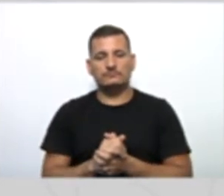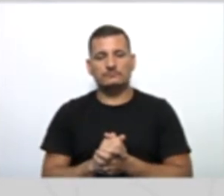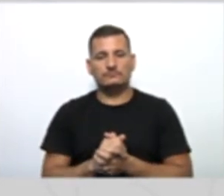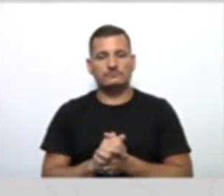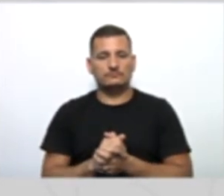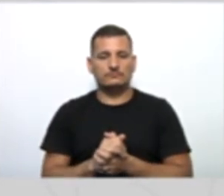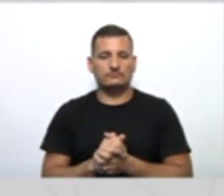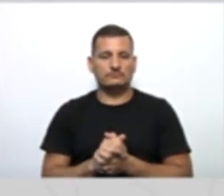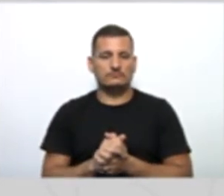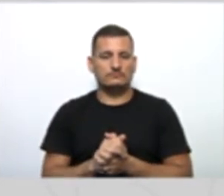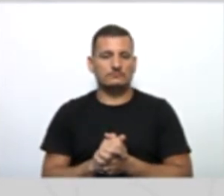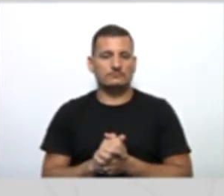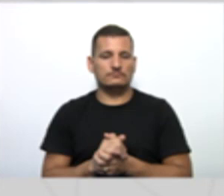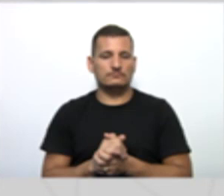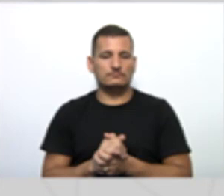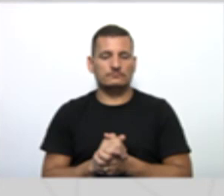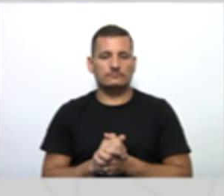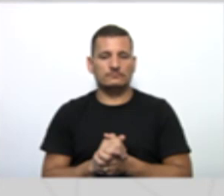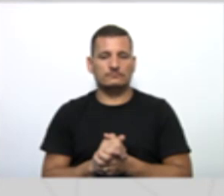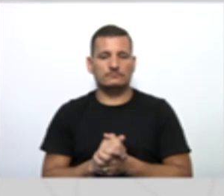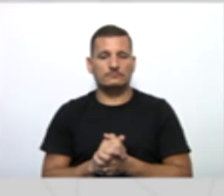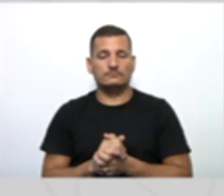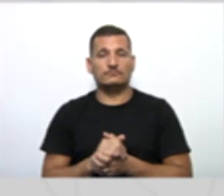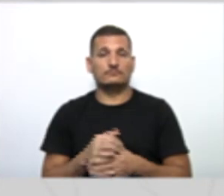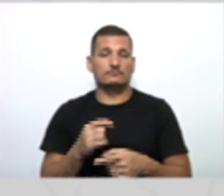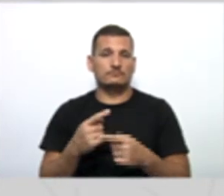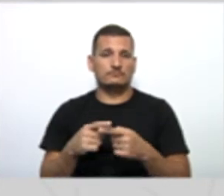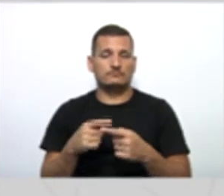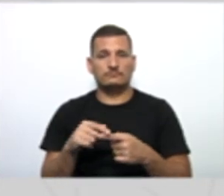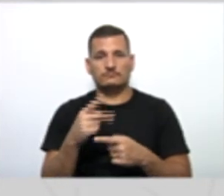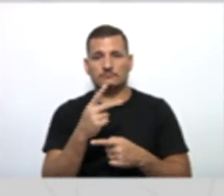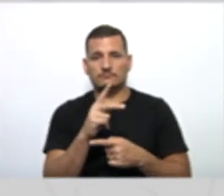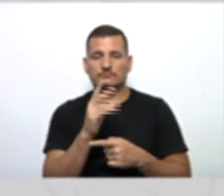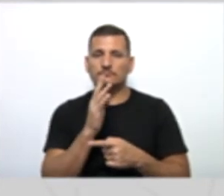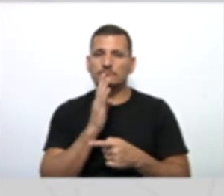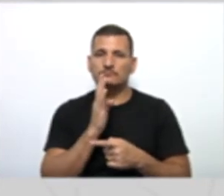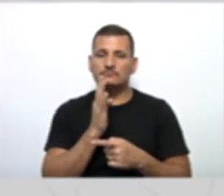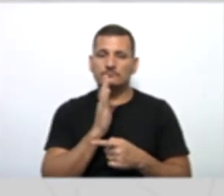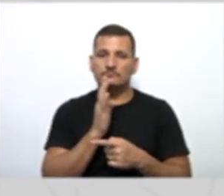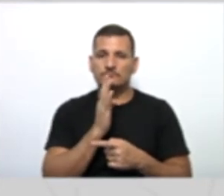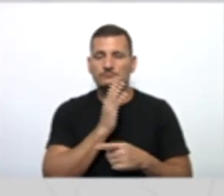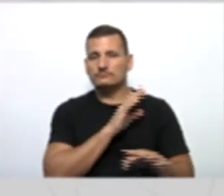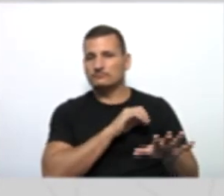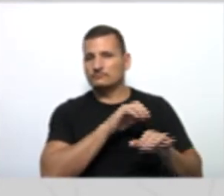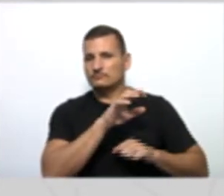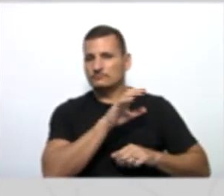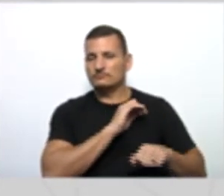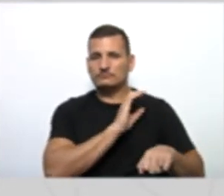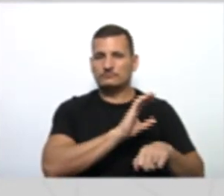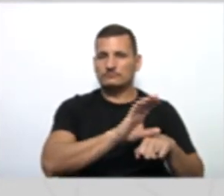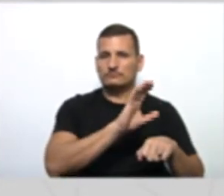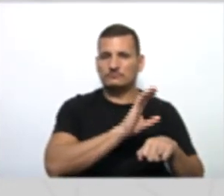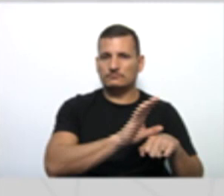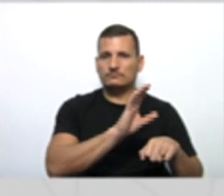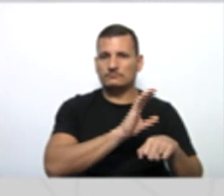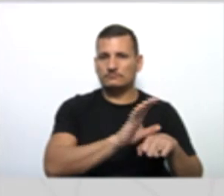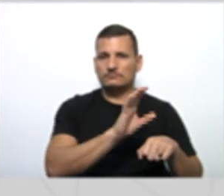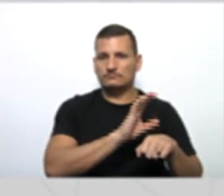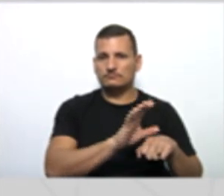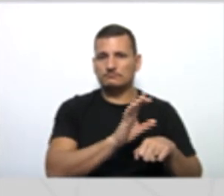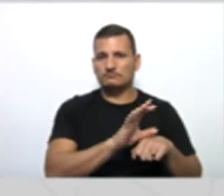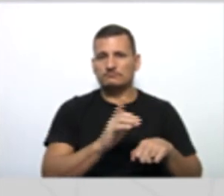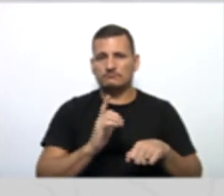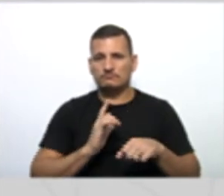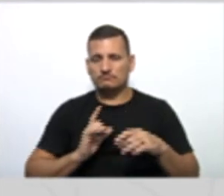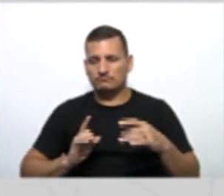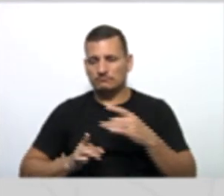ferramenta essencial em uma empresa, pois devido aos seus conhecimentos recém-adquiridos durante o curso, estará apto